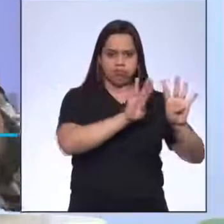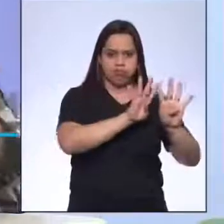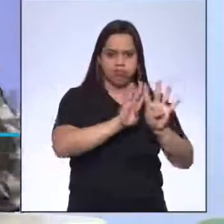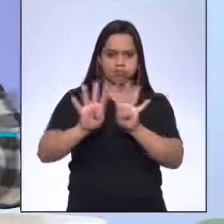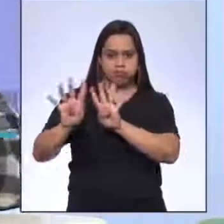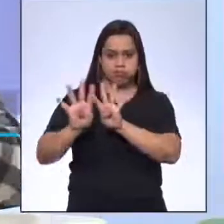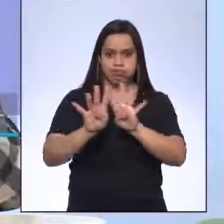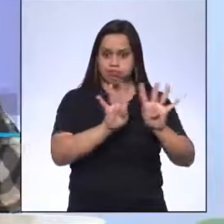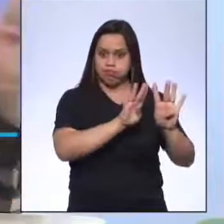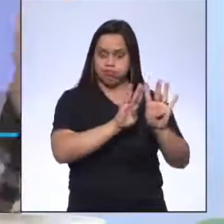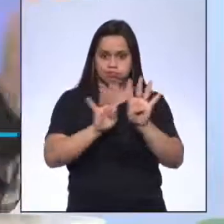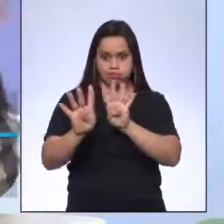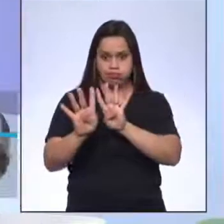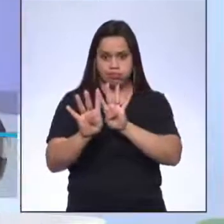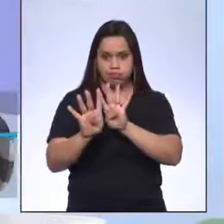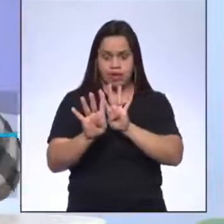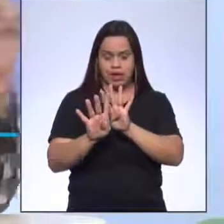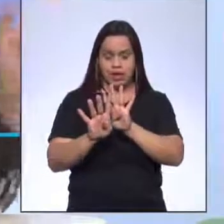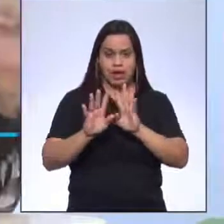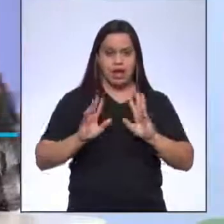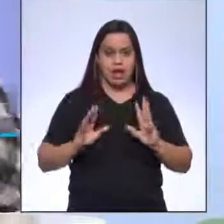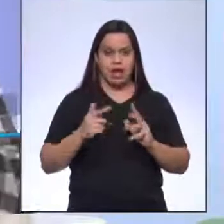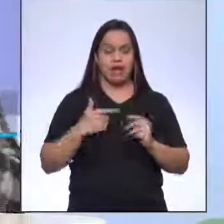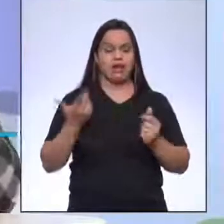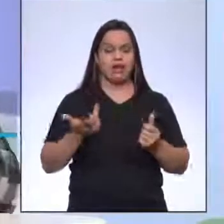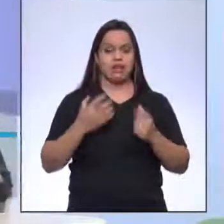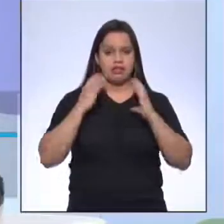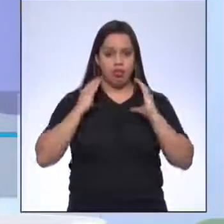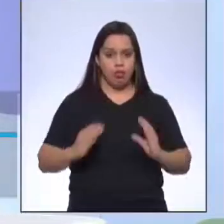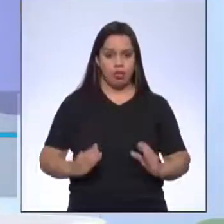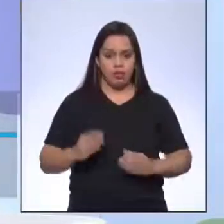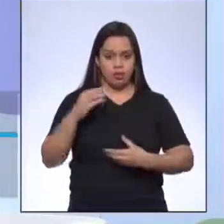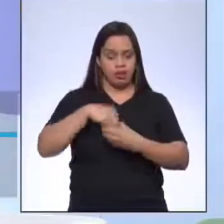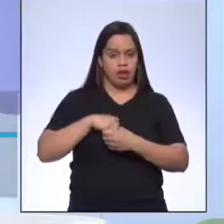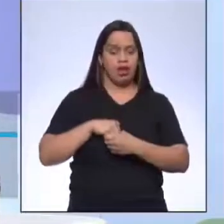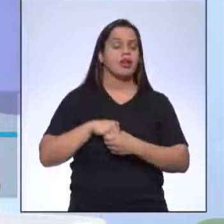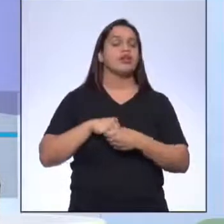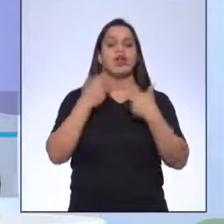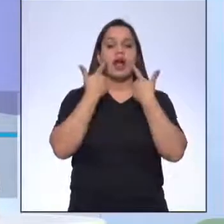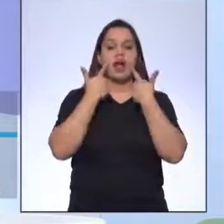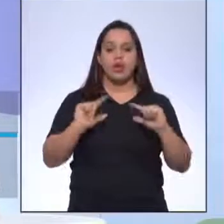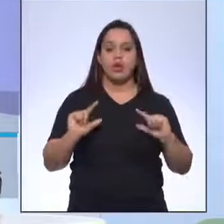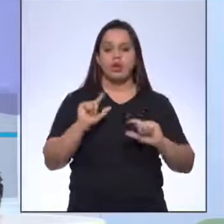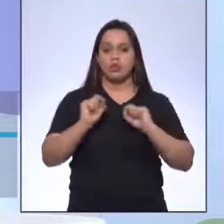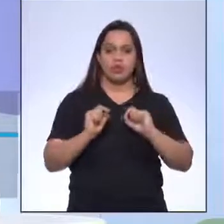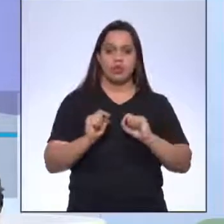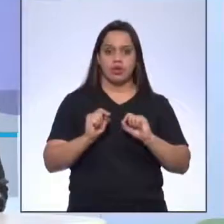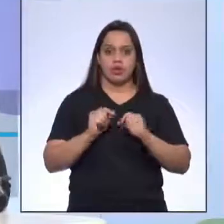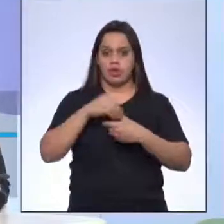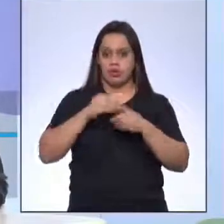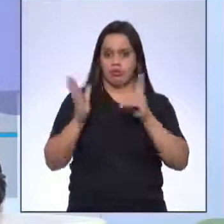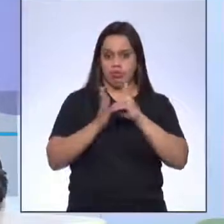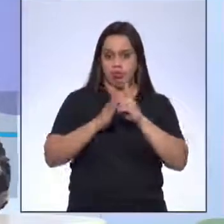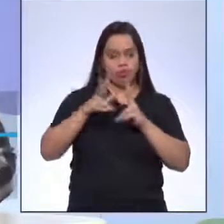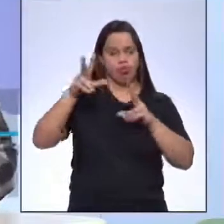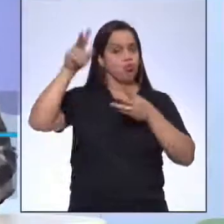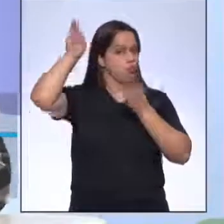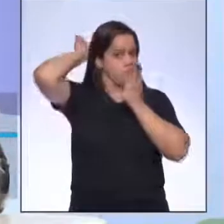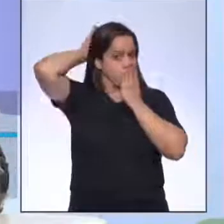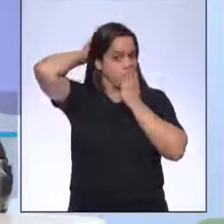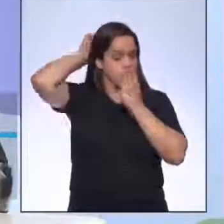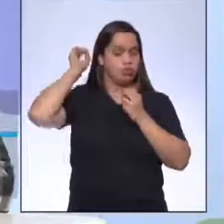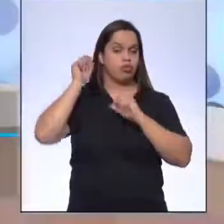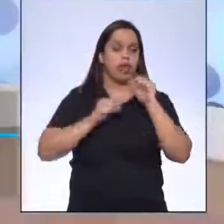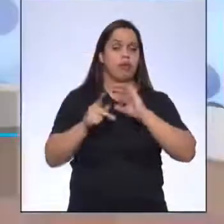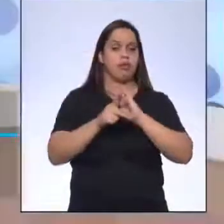Tá? Isso aí, esse zigue-zaguear, dentro da linguagem corporal indígena, significa preparação para a guerra. Certo?